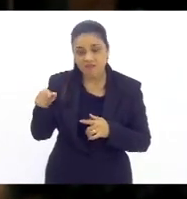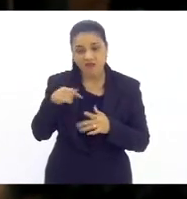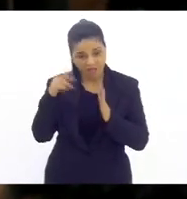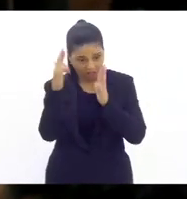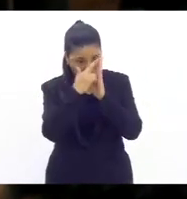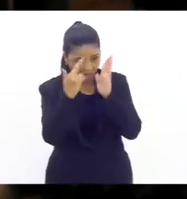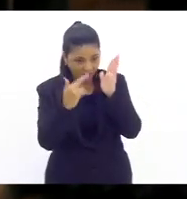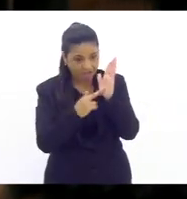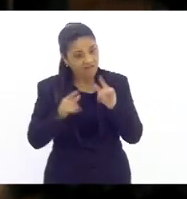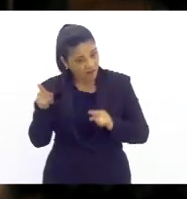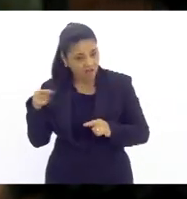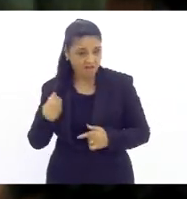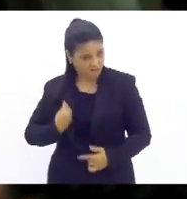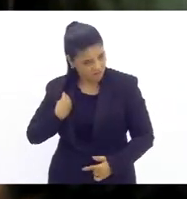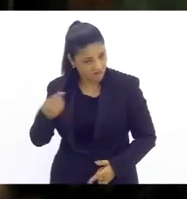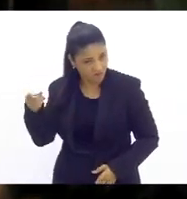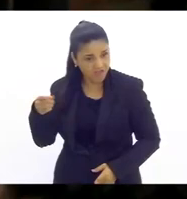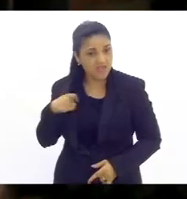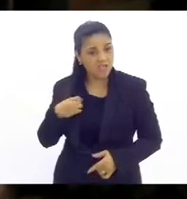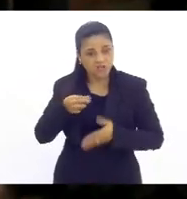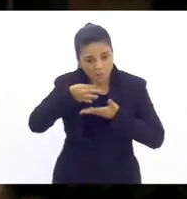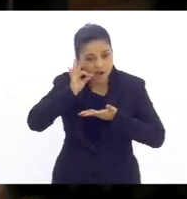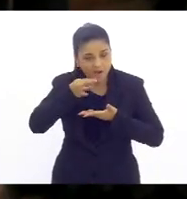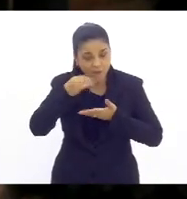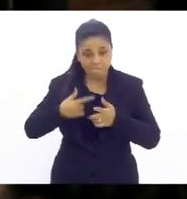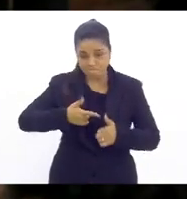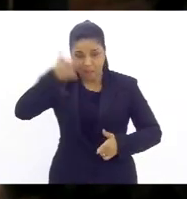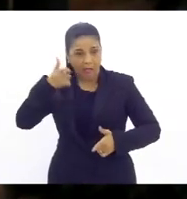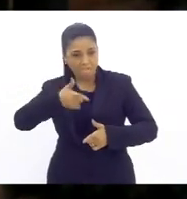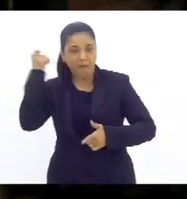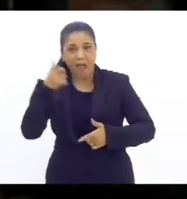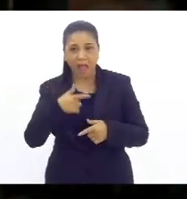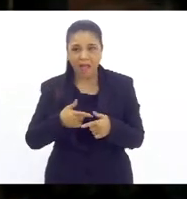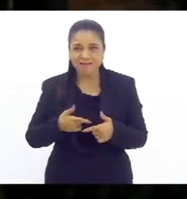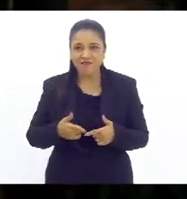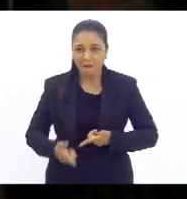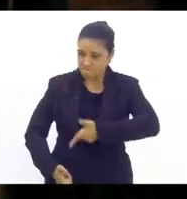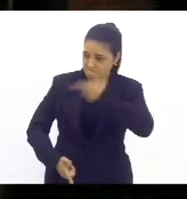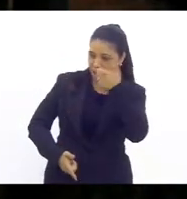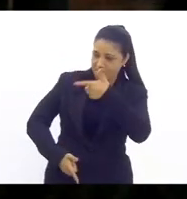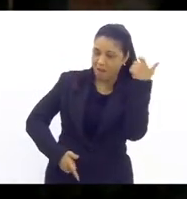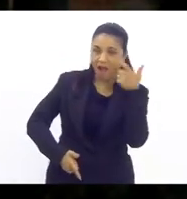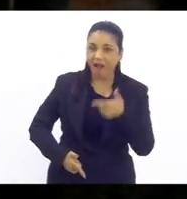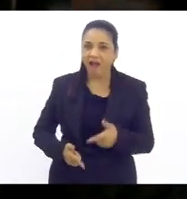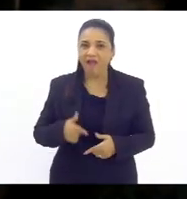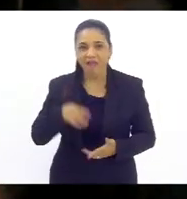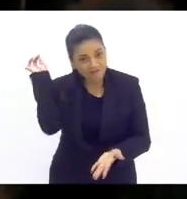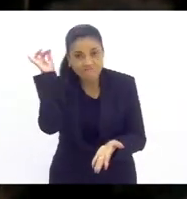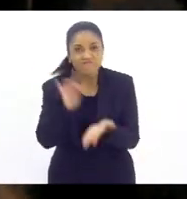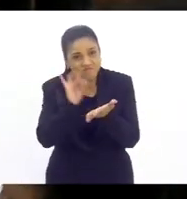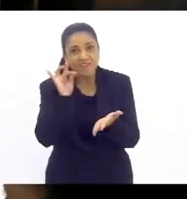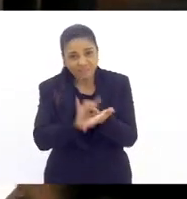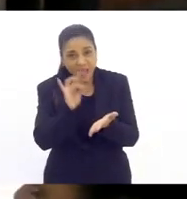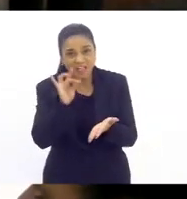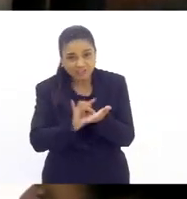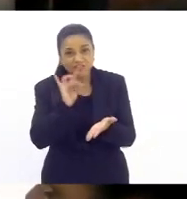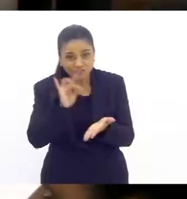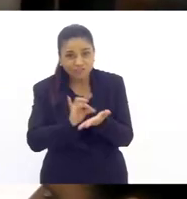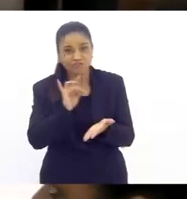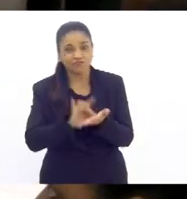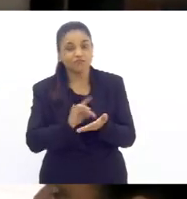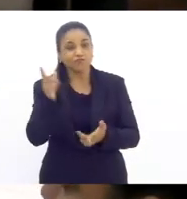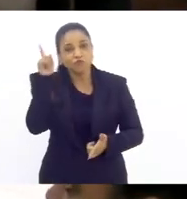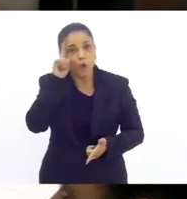da gente fica dentro da favela pra tomar café da manhã bala de tiro almoço bala de tiro porque a nossa realidade é essa é